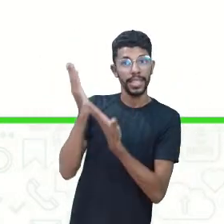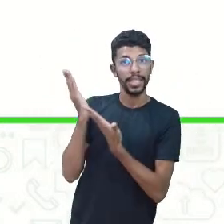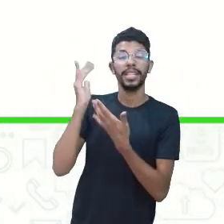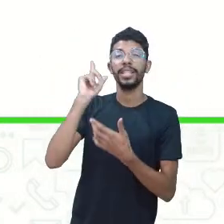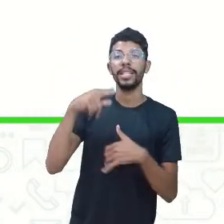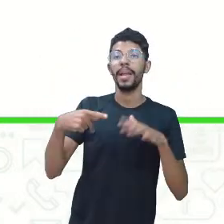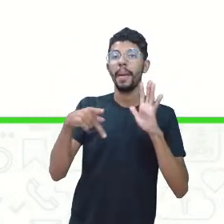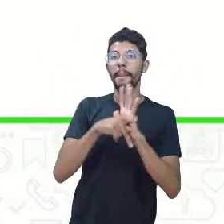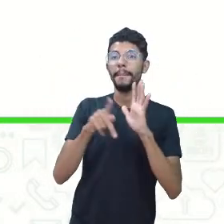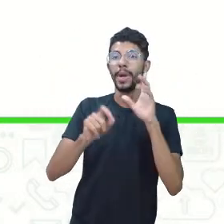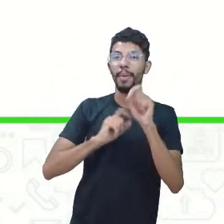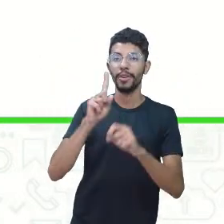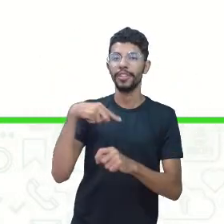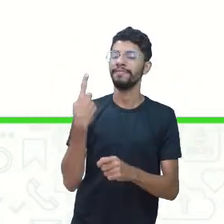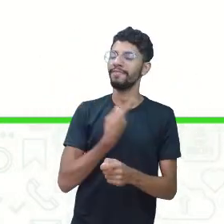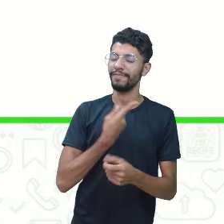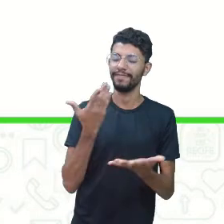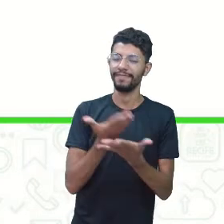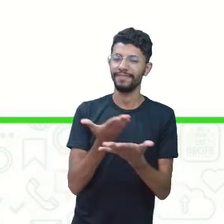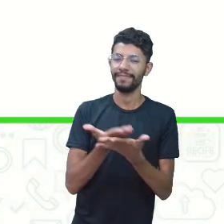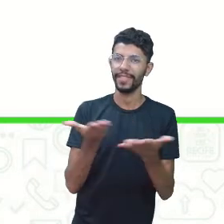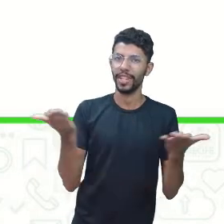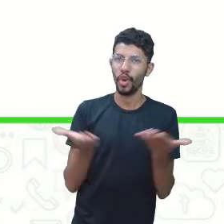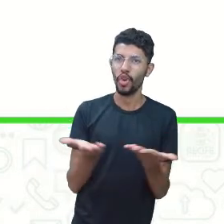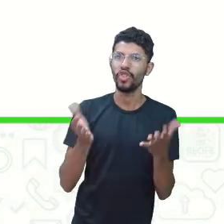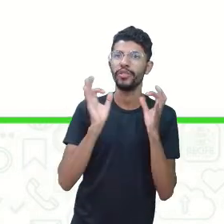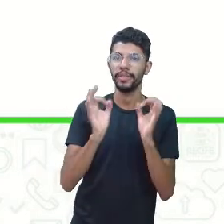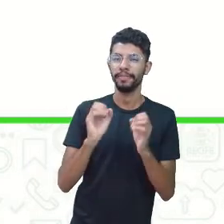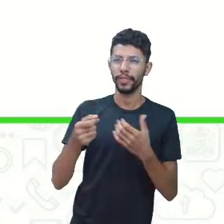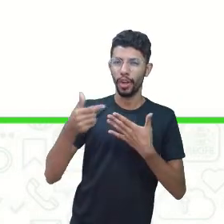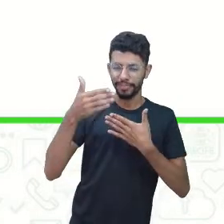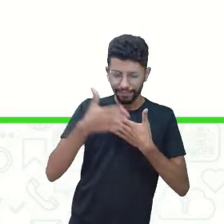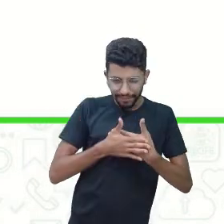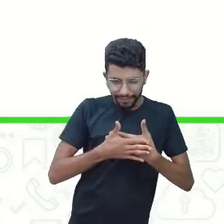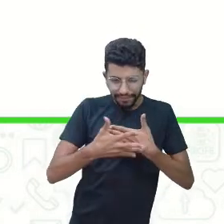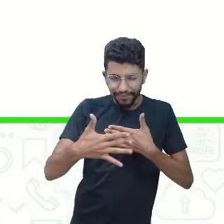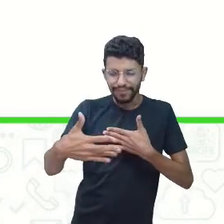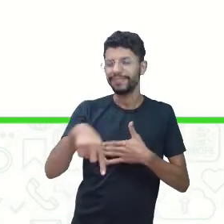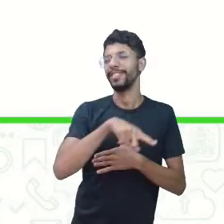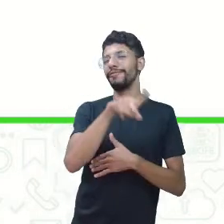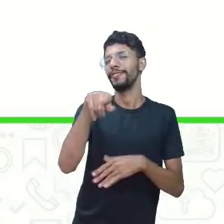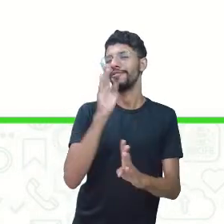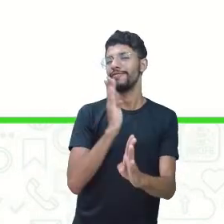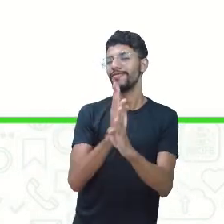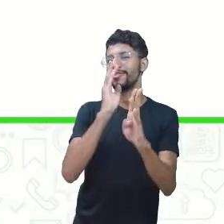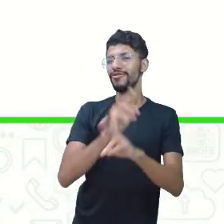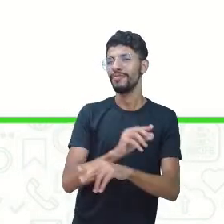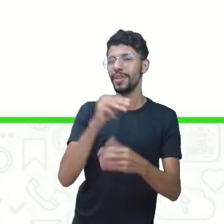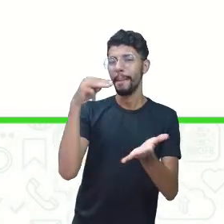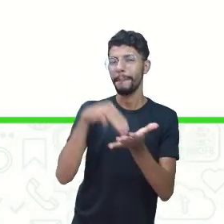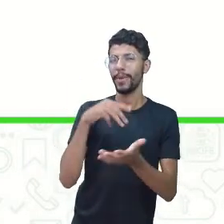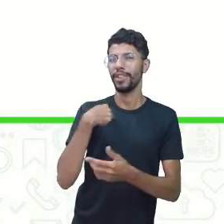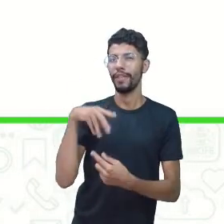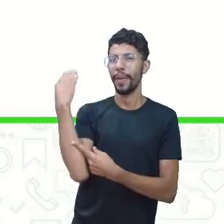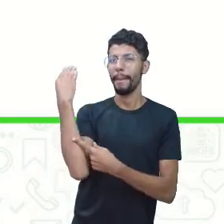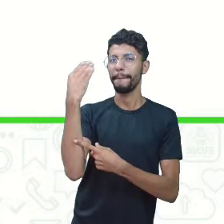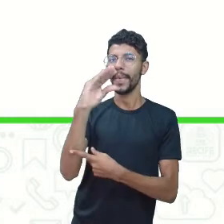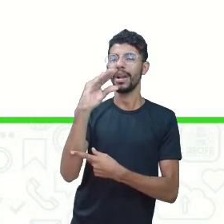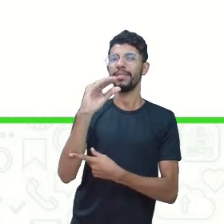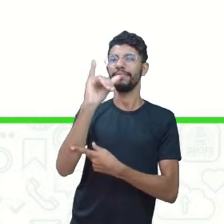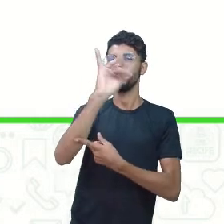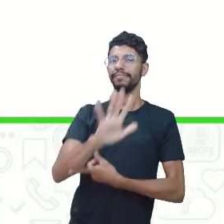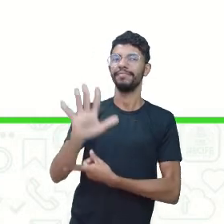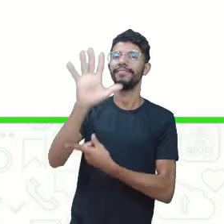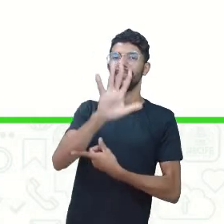da nossa aula de hoje. Lá na frente vocês vão descobrir por que foi que eu coloquei essa leitura